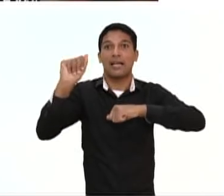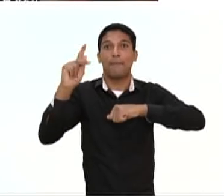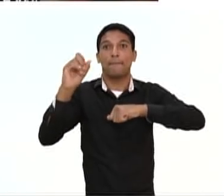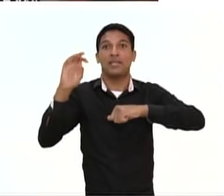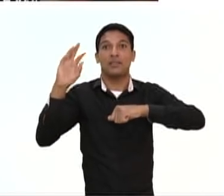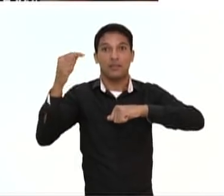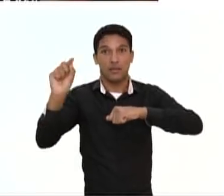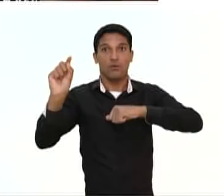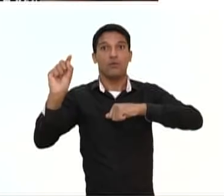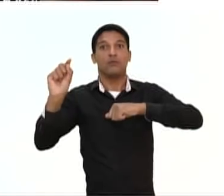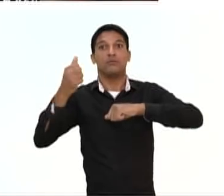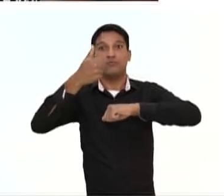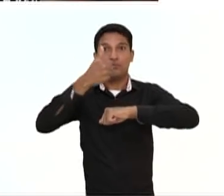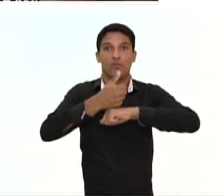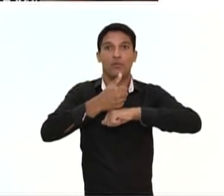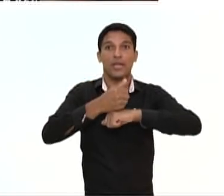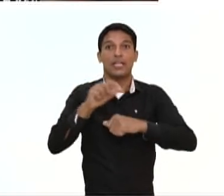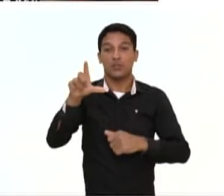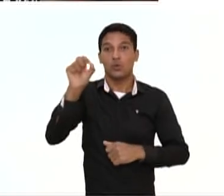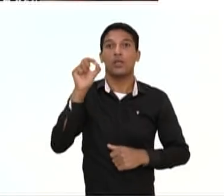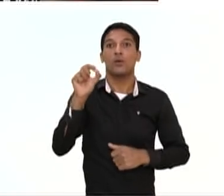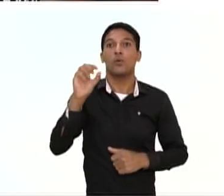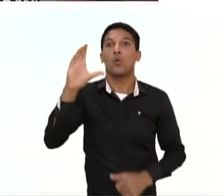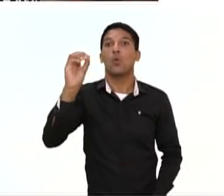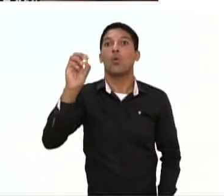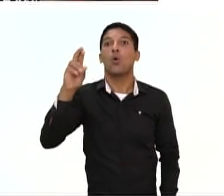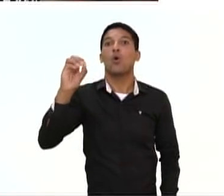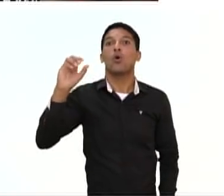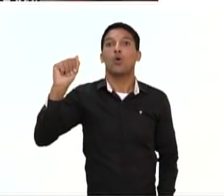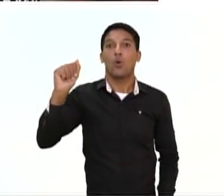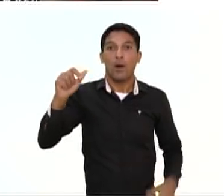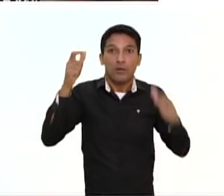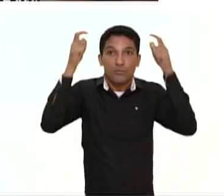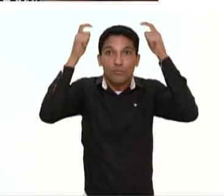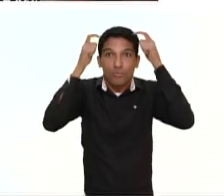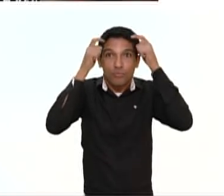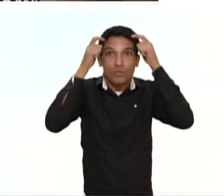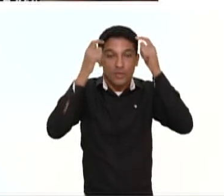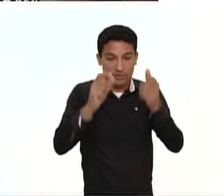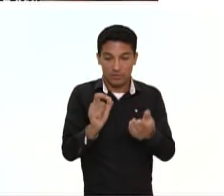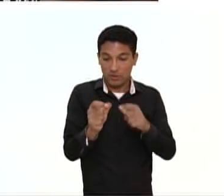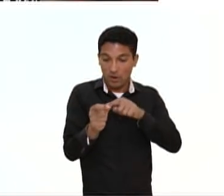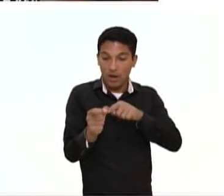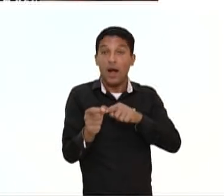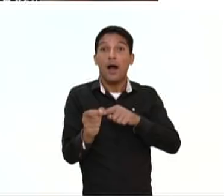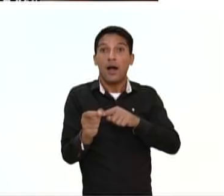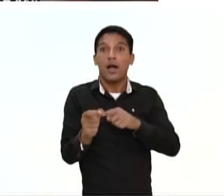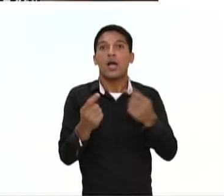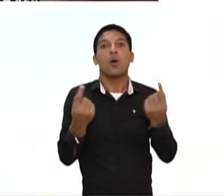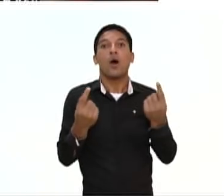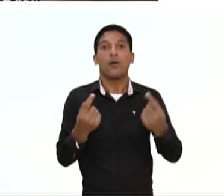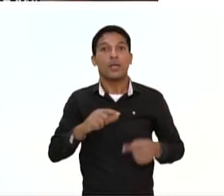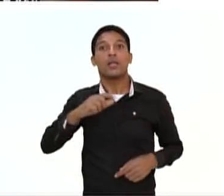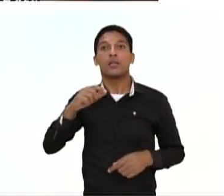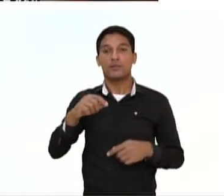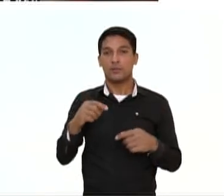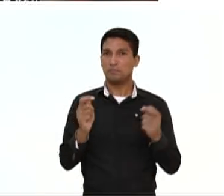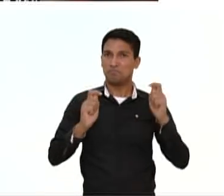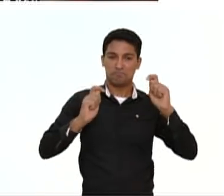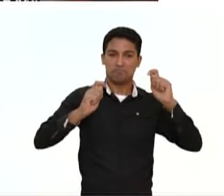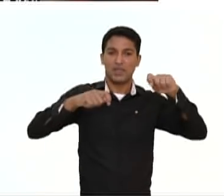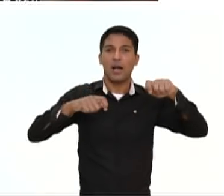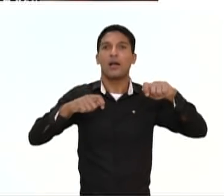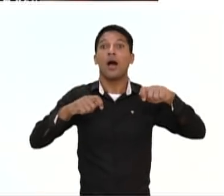de ele ganhar e escolher o campo? Tá? Então, nós temos 2 times, um é o Aula Paranaense e o outro é o adversário. O capitão do